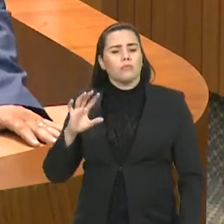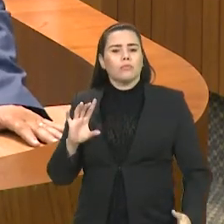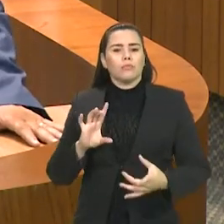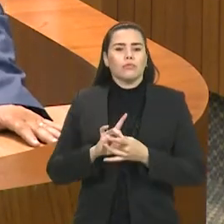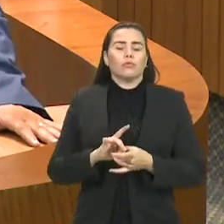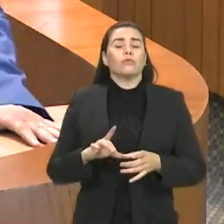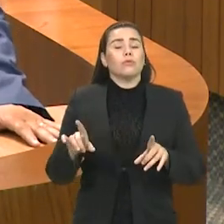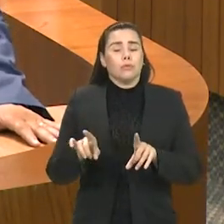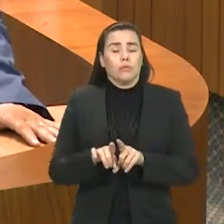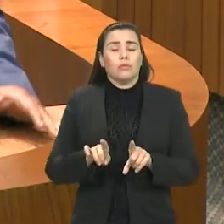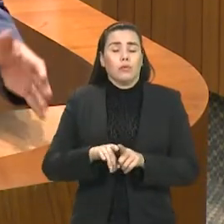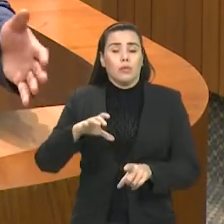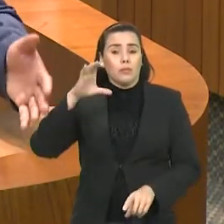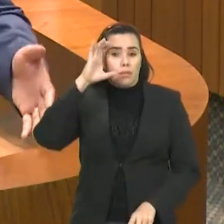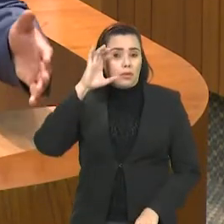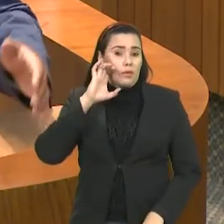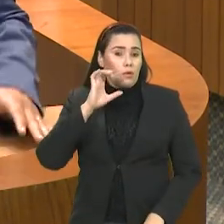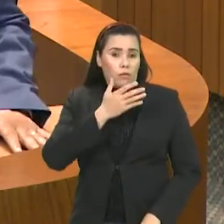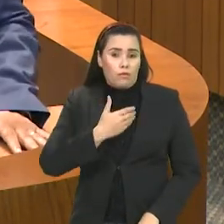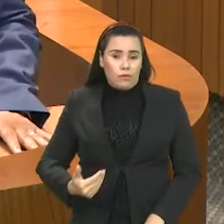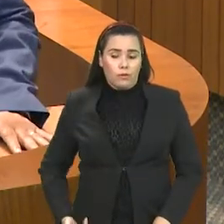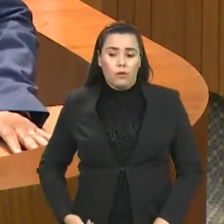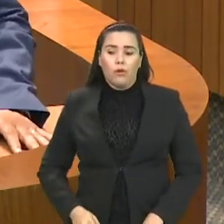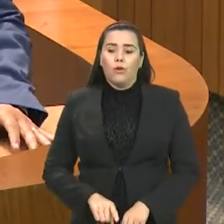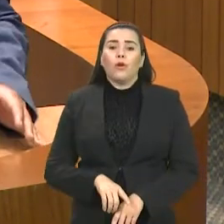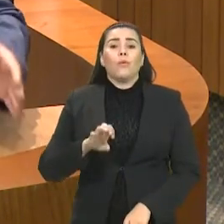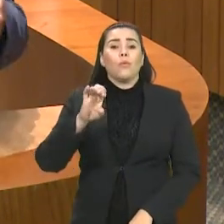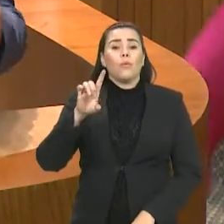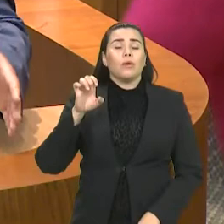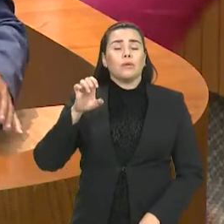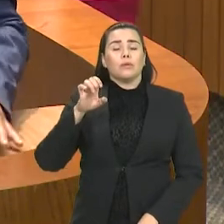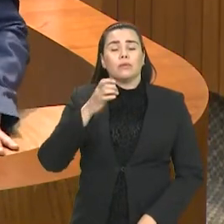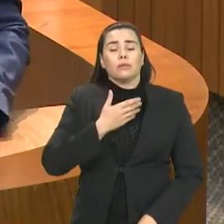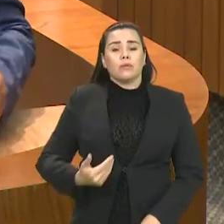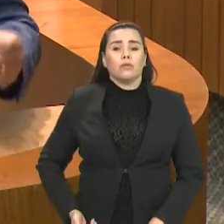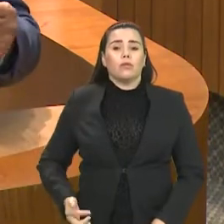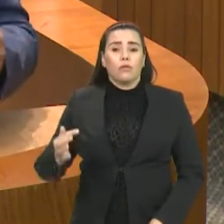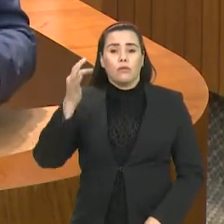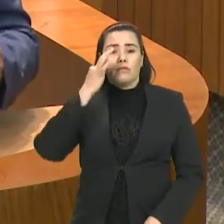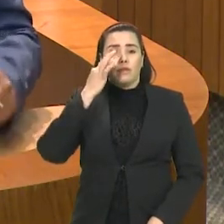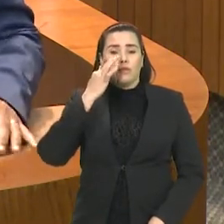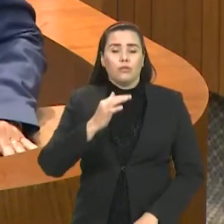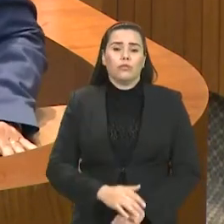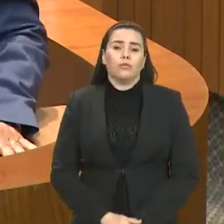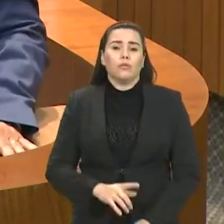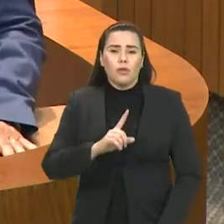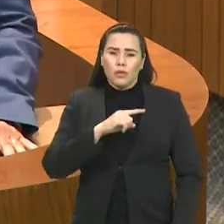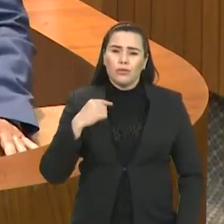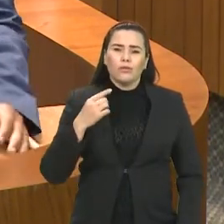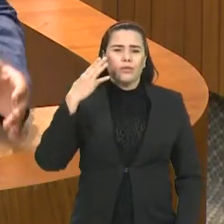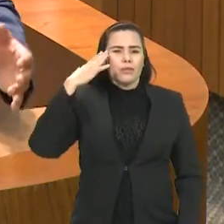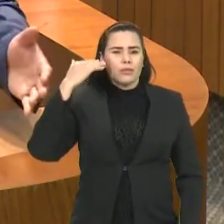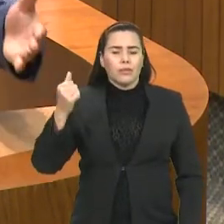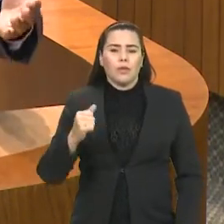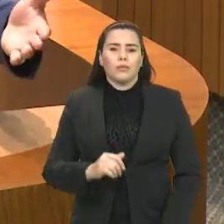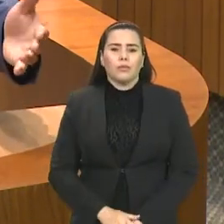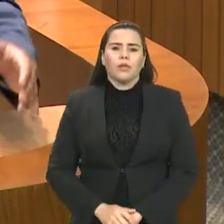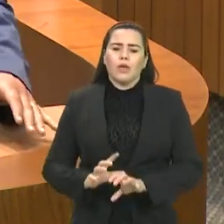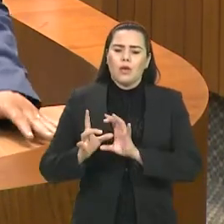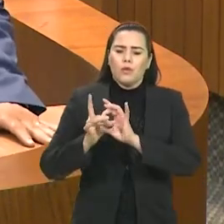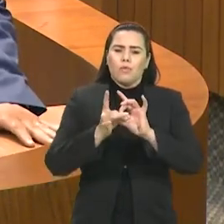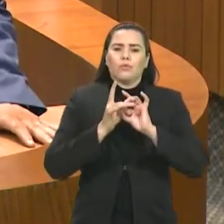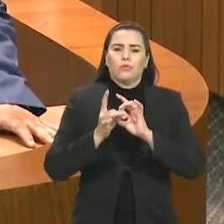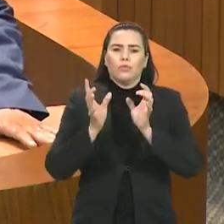governador Carlos Brandão, com o ex-governador Flávio Dino, porque nós entendemos que a força e a unidade desse grupo